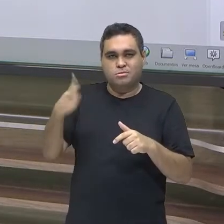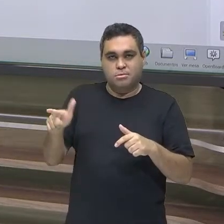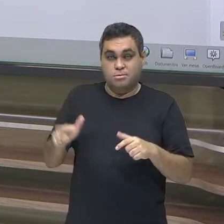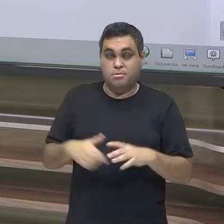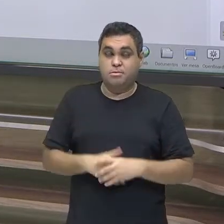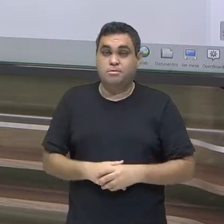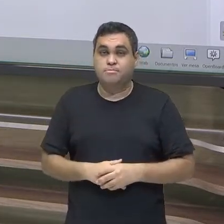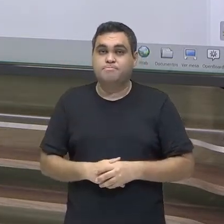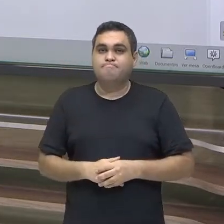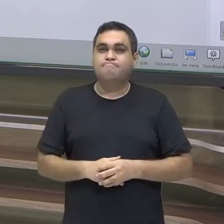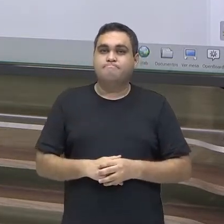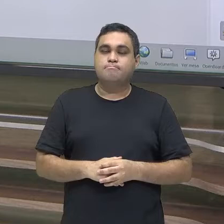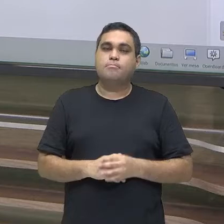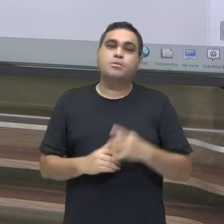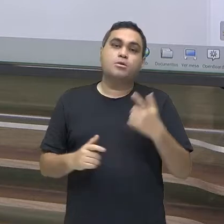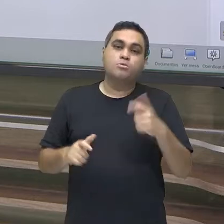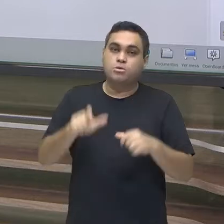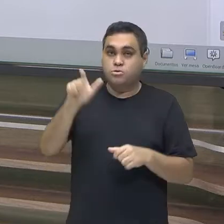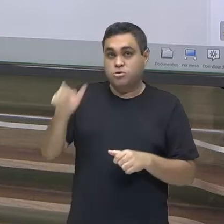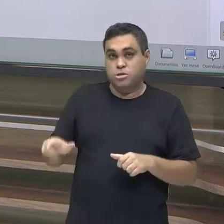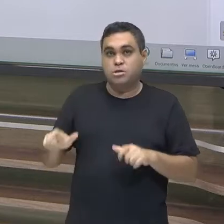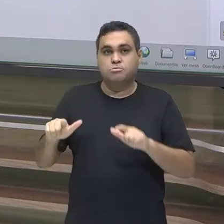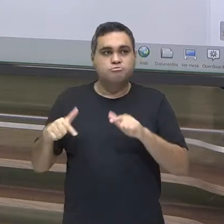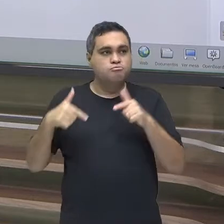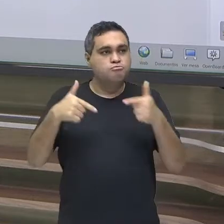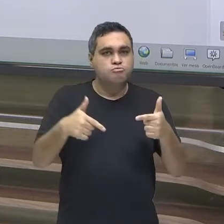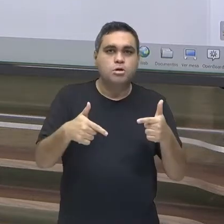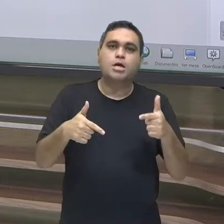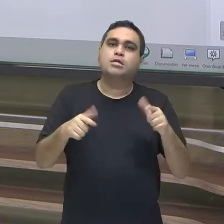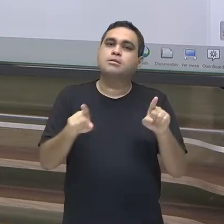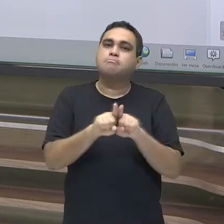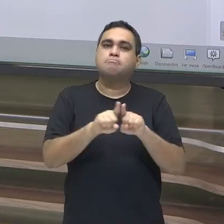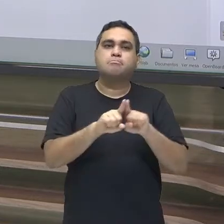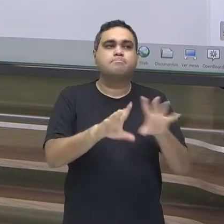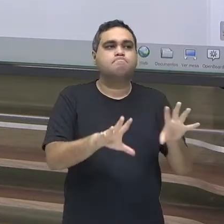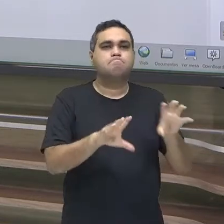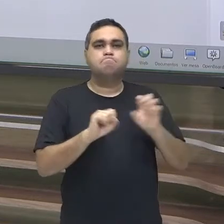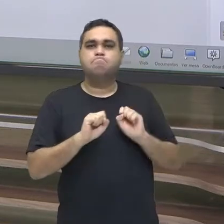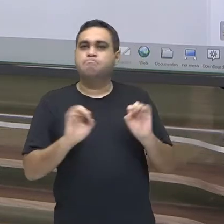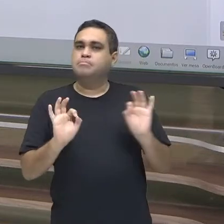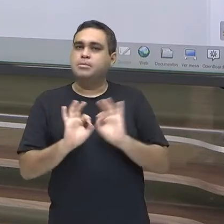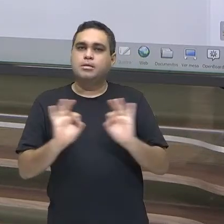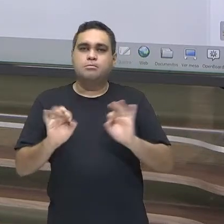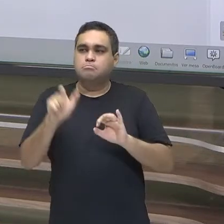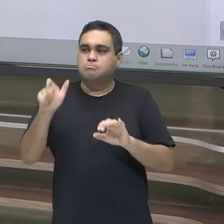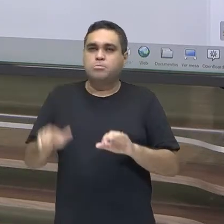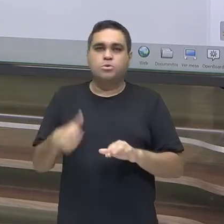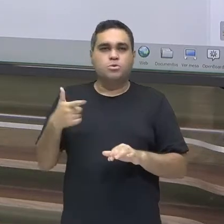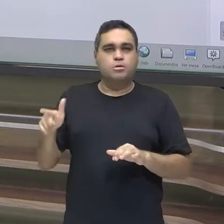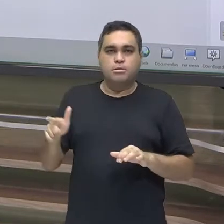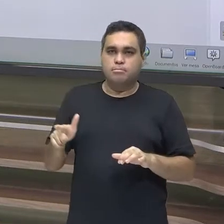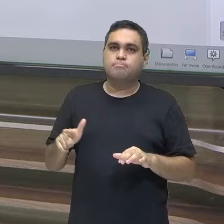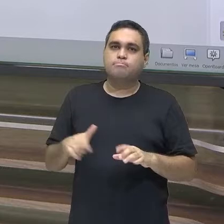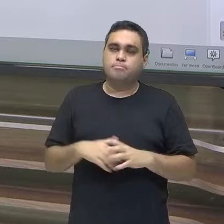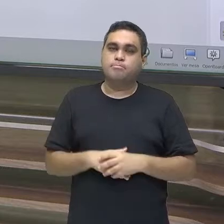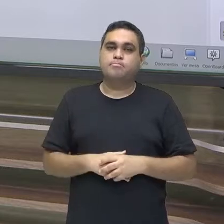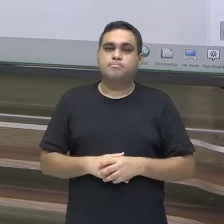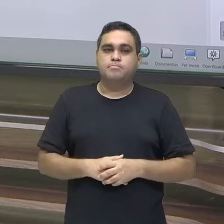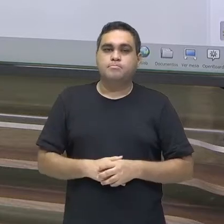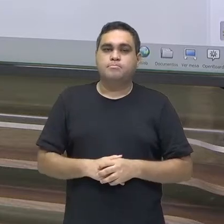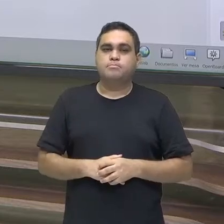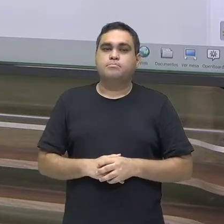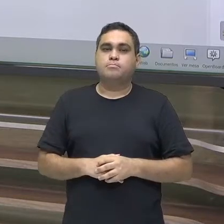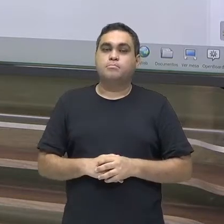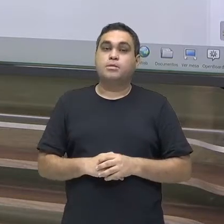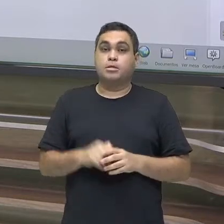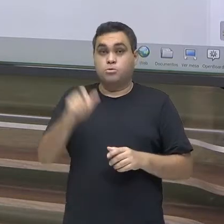existe um sujeito praticando e nem sofrendo a ação expressa pelo verbo. Porque essa é a definição de sujeito, né?